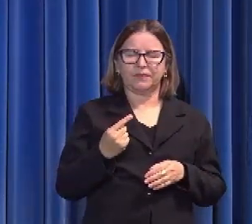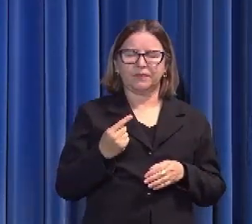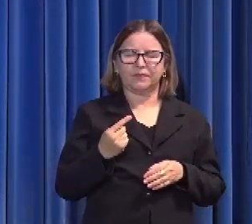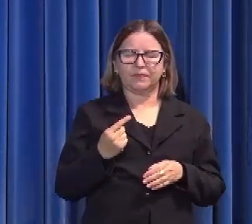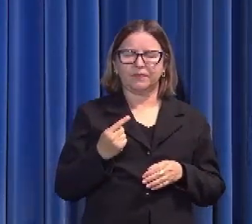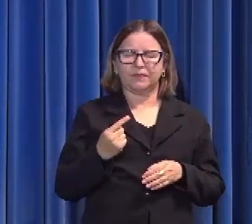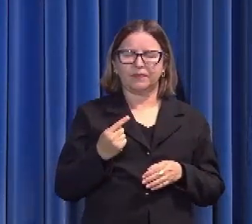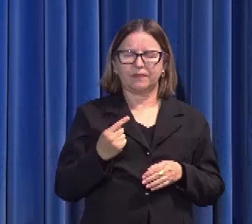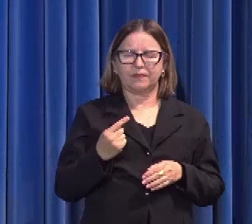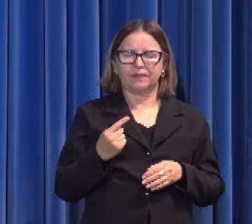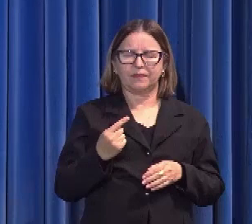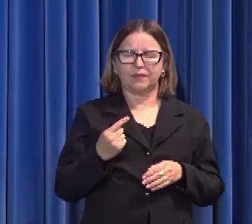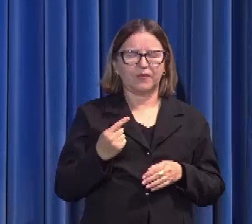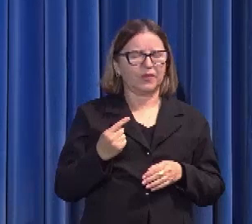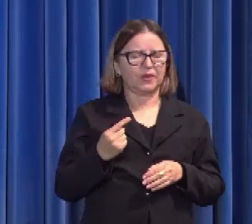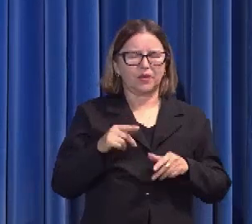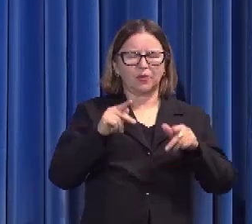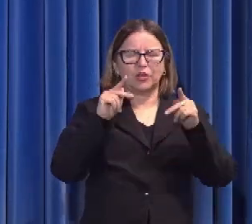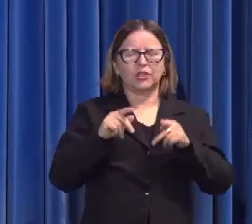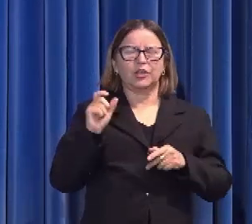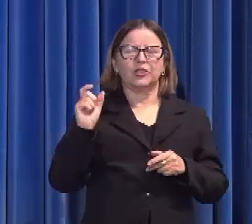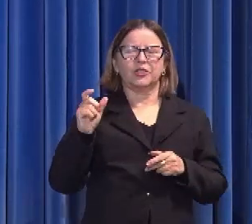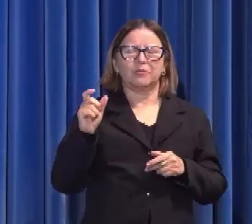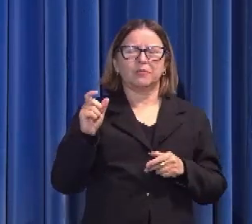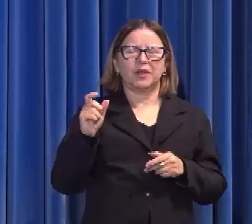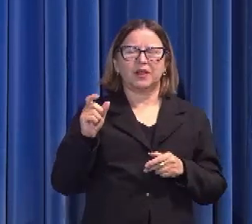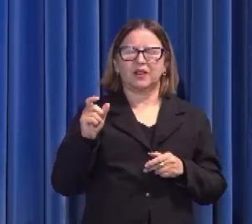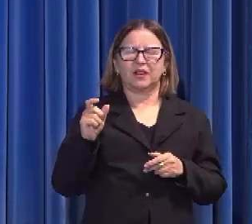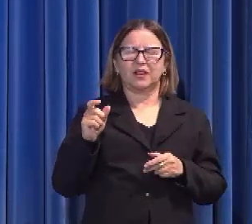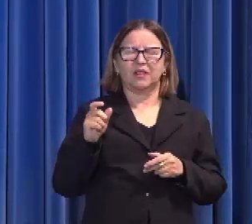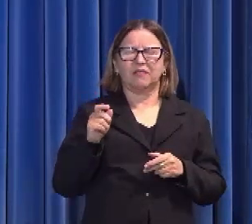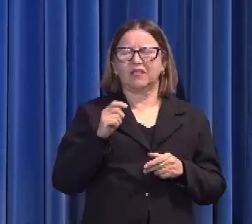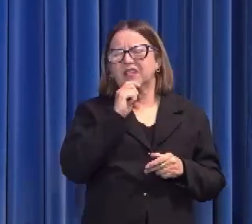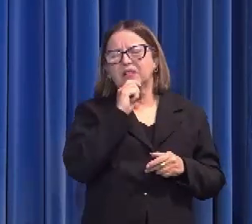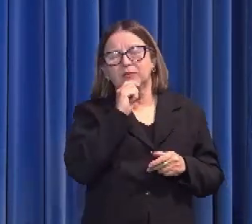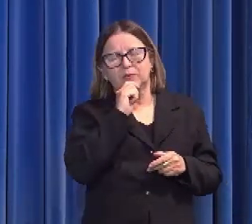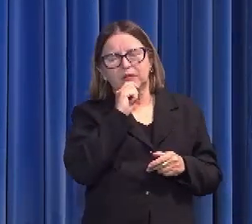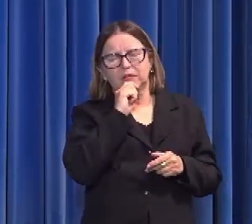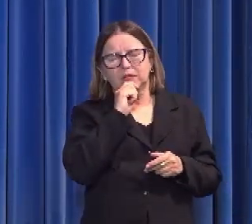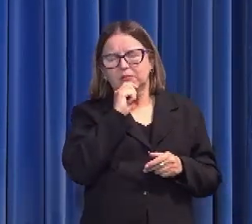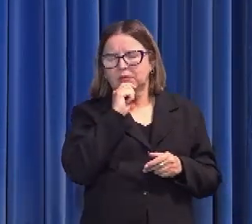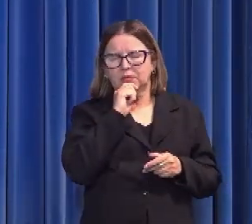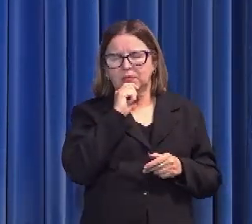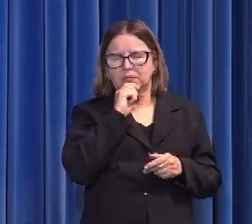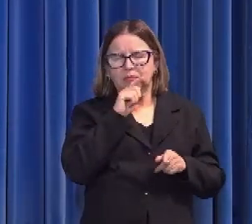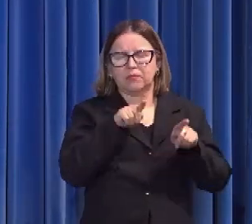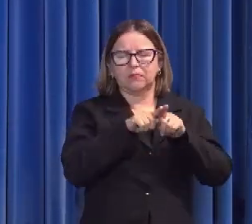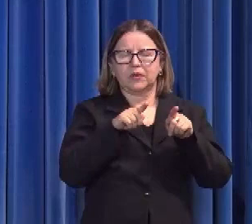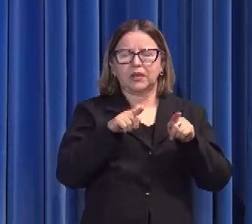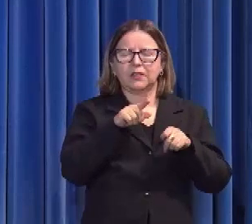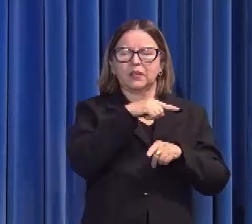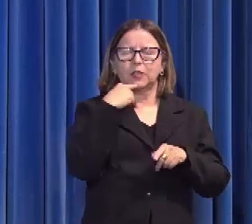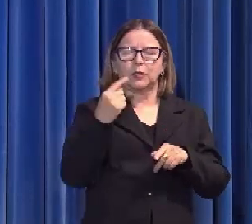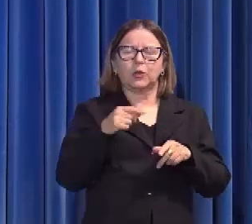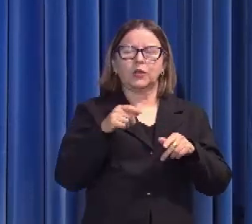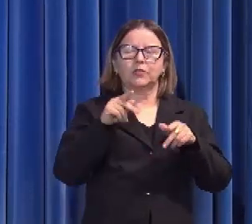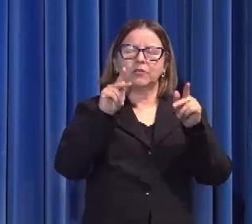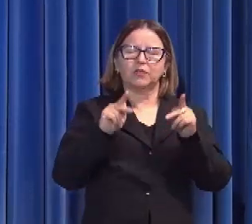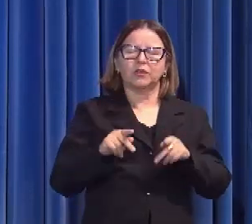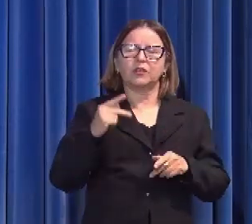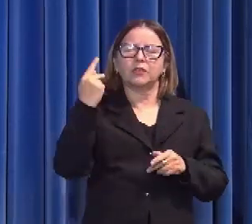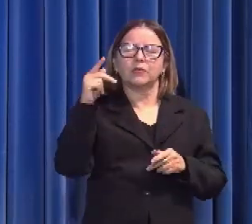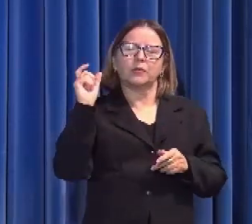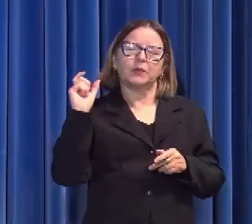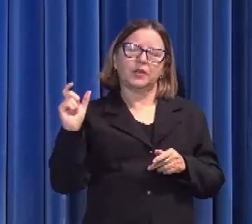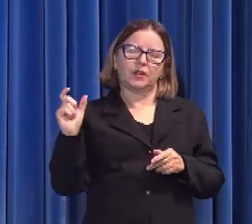é uma palavra transitórias é mas diante da tua palavra nós estamos a